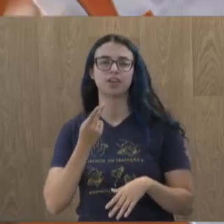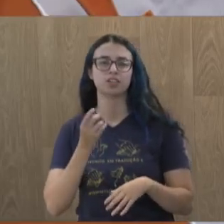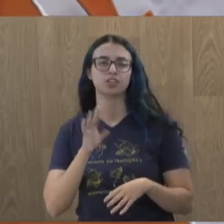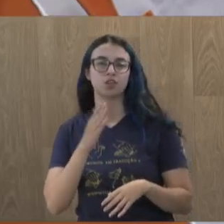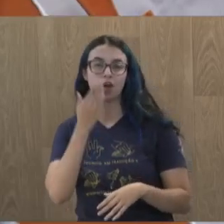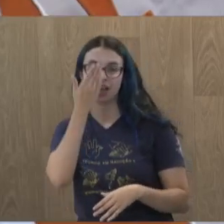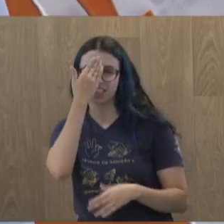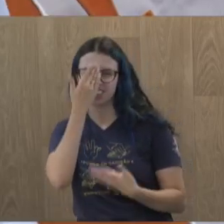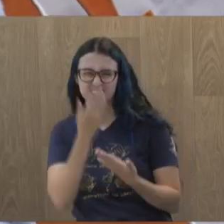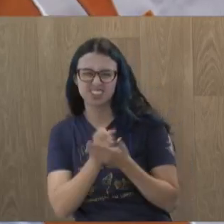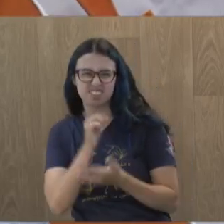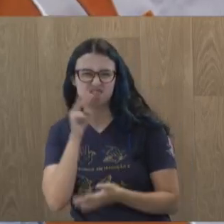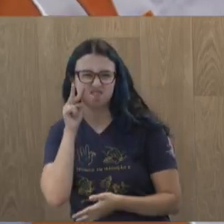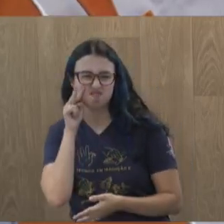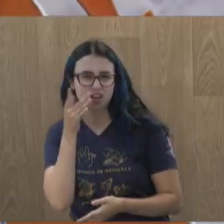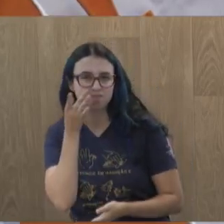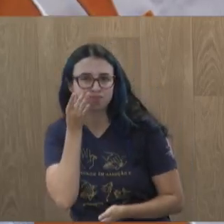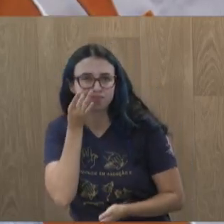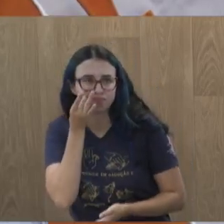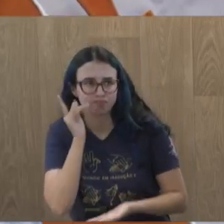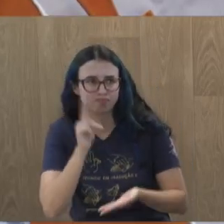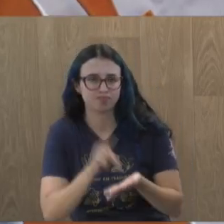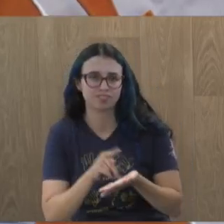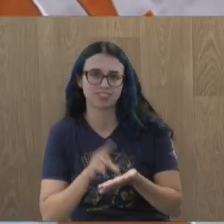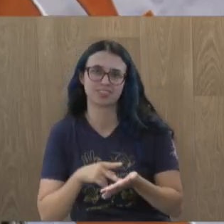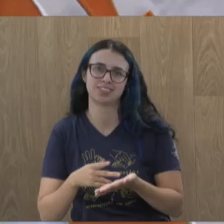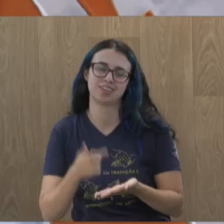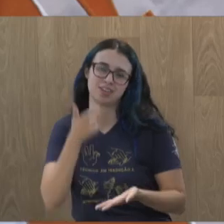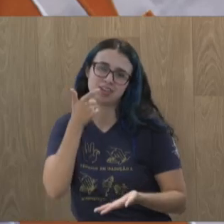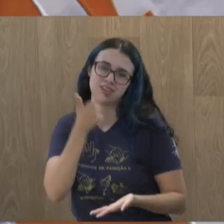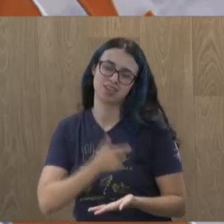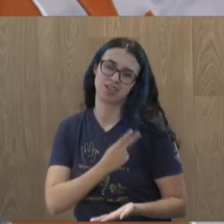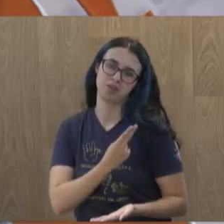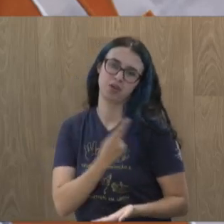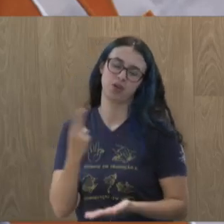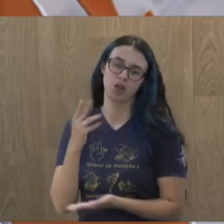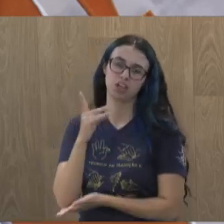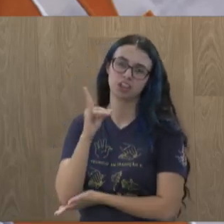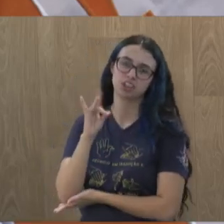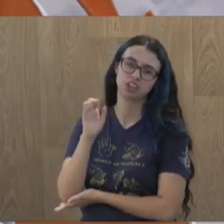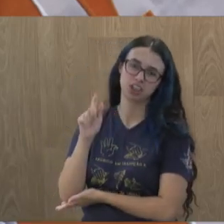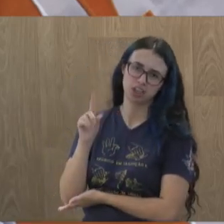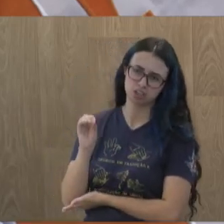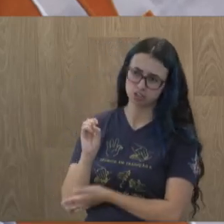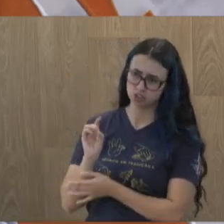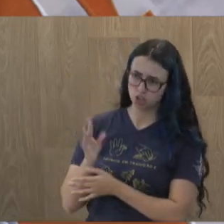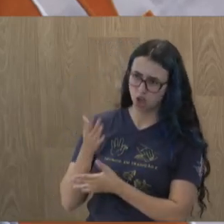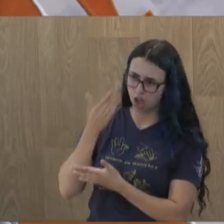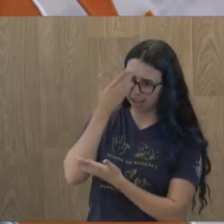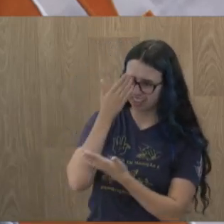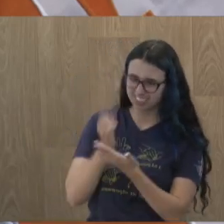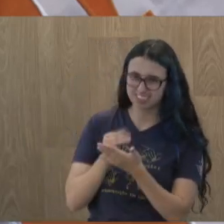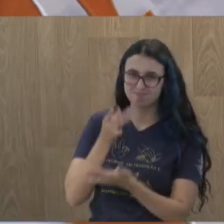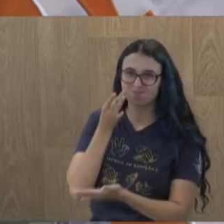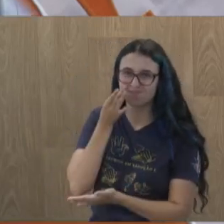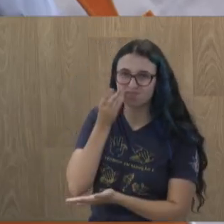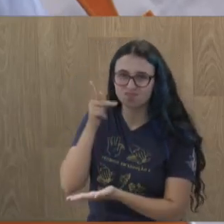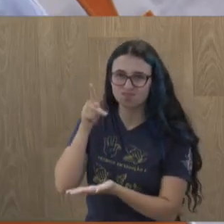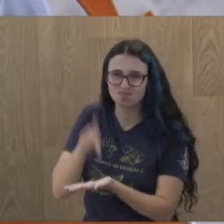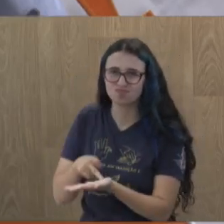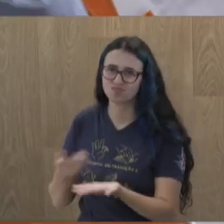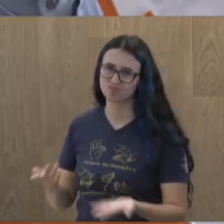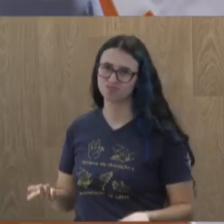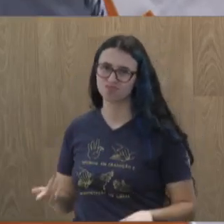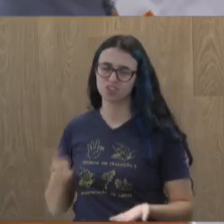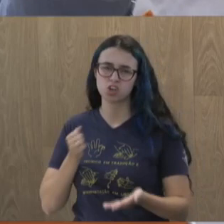vendo. Meu amigo, aqui é Diego Espino, rapaz, respeita. Você só acredita vendo? Comprei a